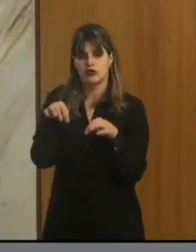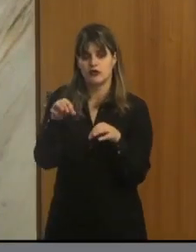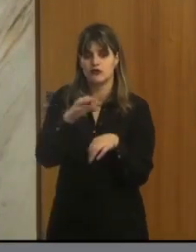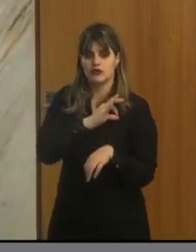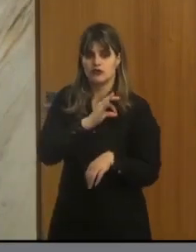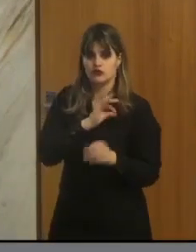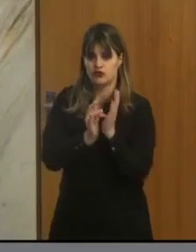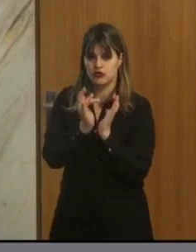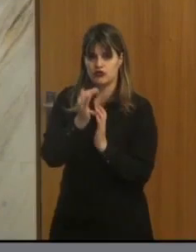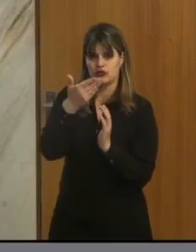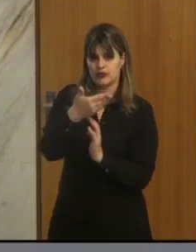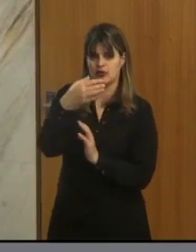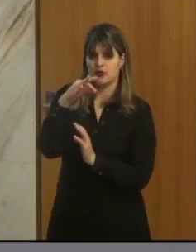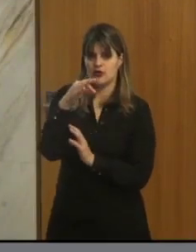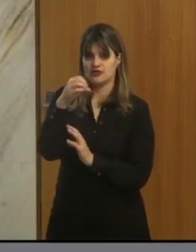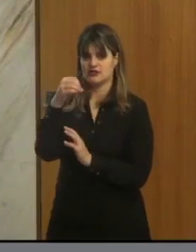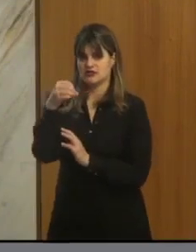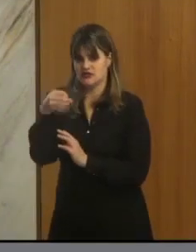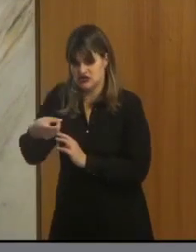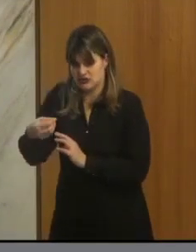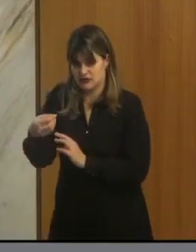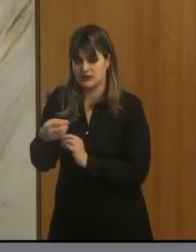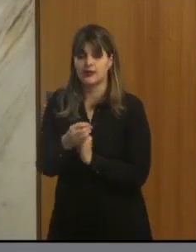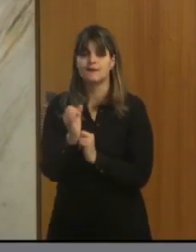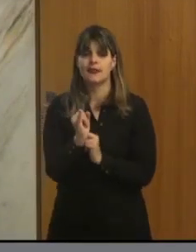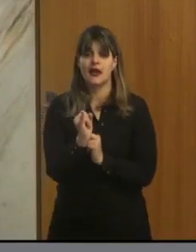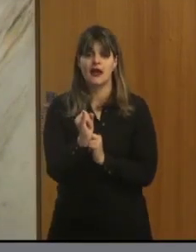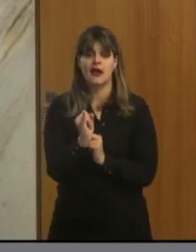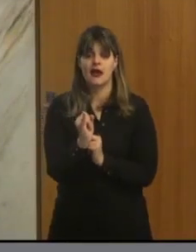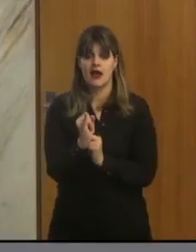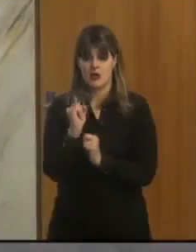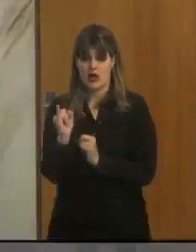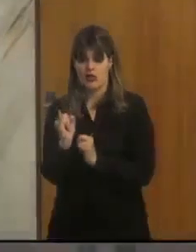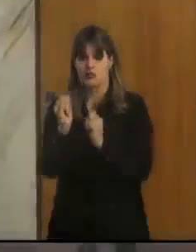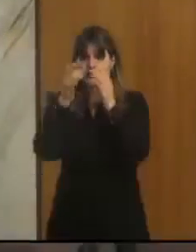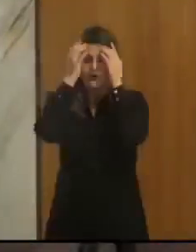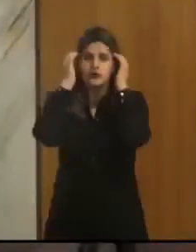Cristo, 1490 anos. Ao lado, a nossa